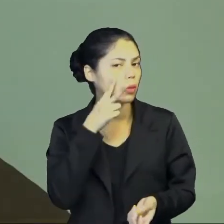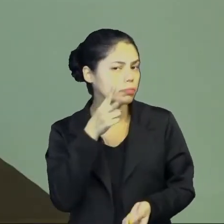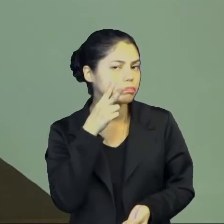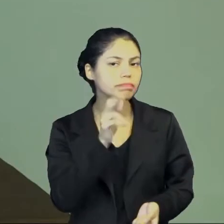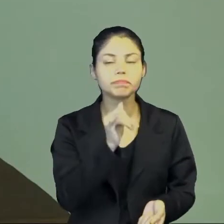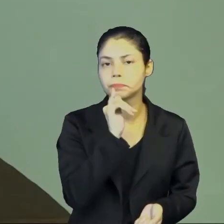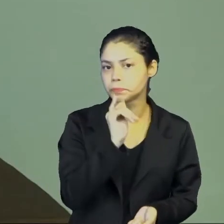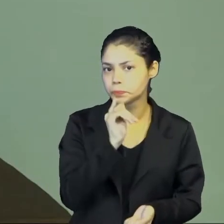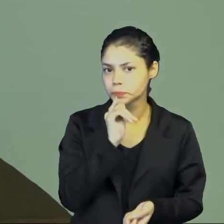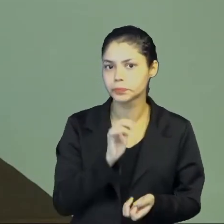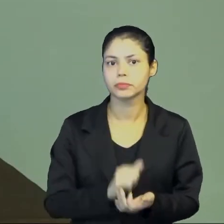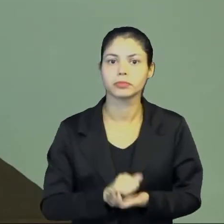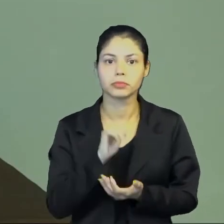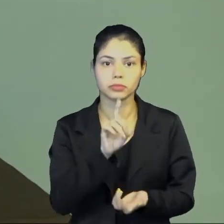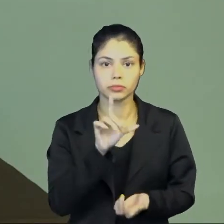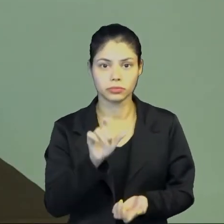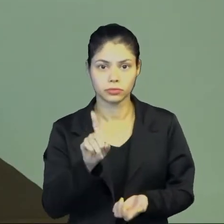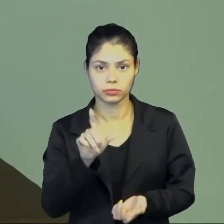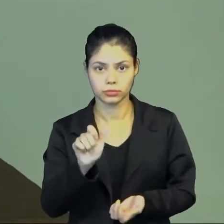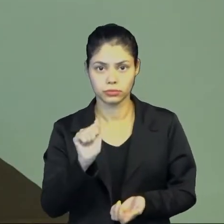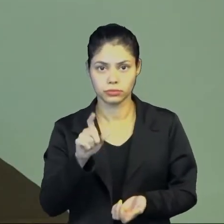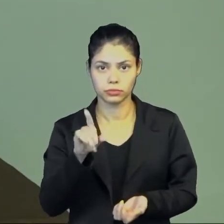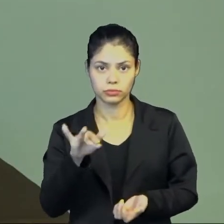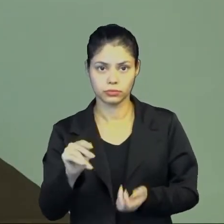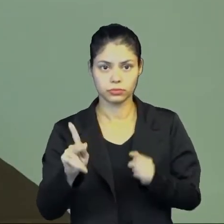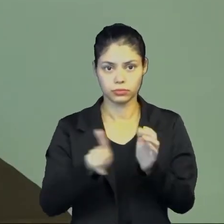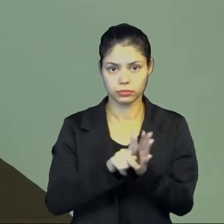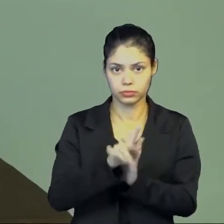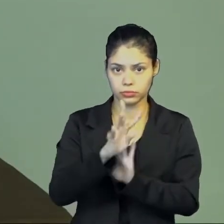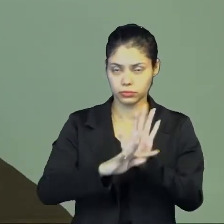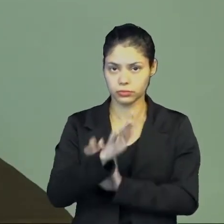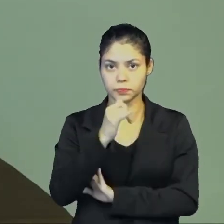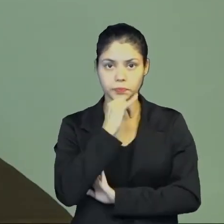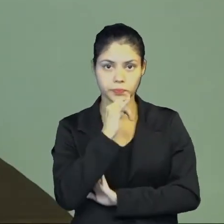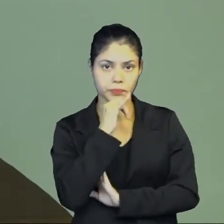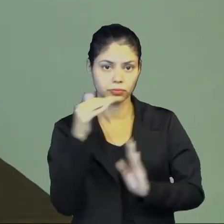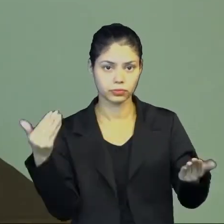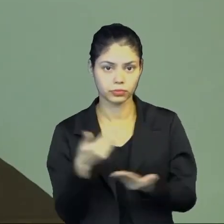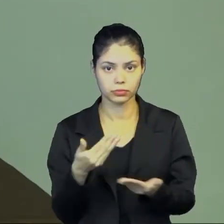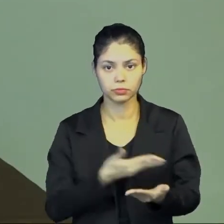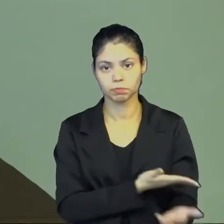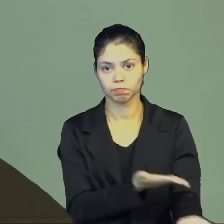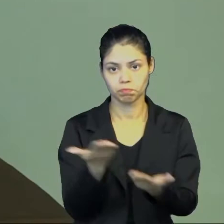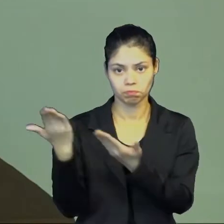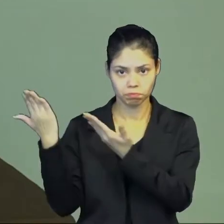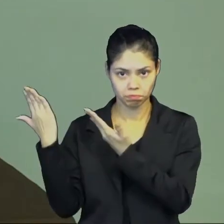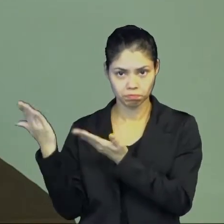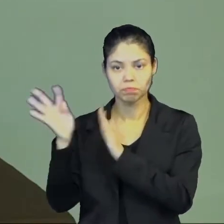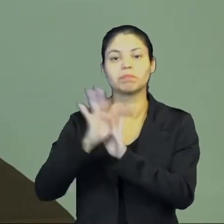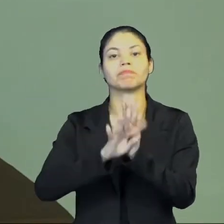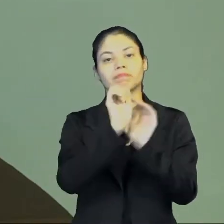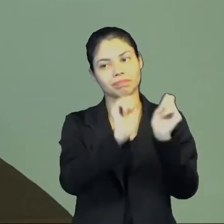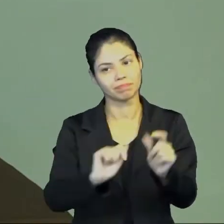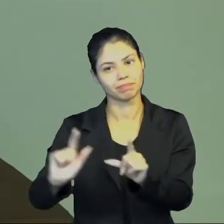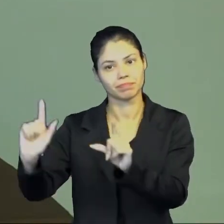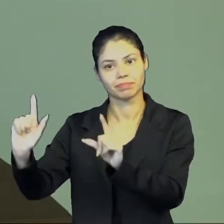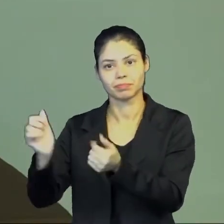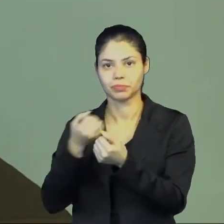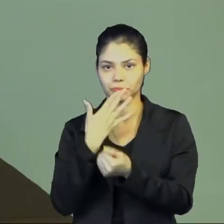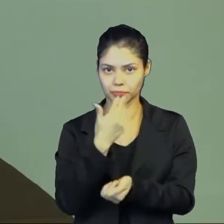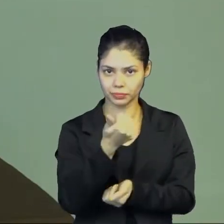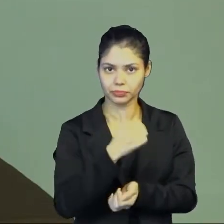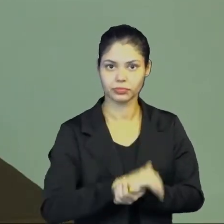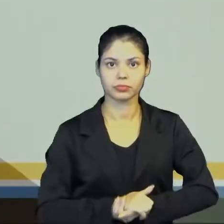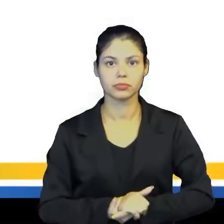desses pronomes, advérbios ou substantivos que eu posso usar no meu texto, eu vou dar um exemplo agora com o texto com vocês e vocês acompanhem comigo aí na tela, tá